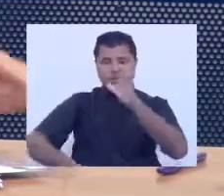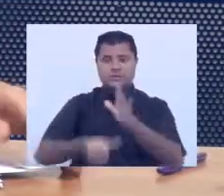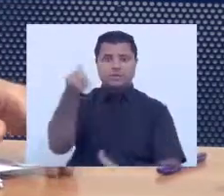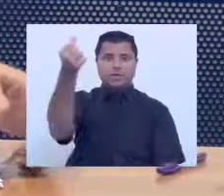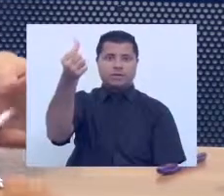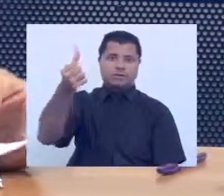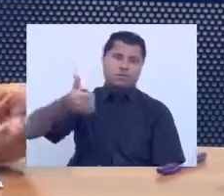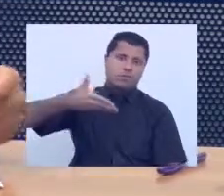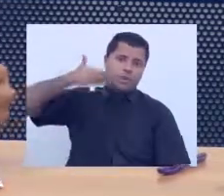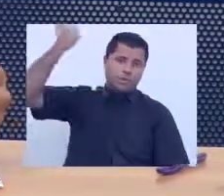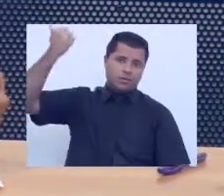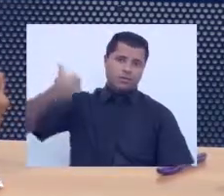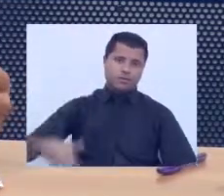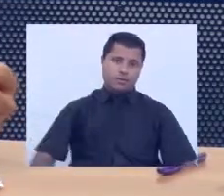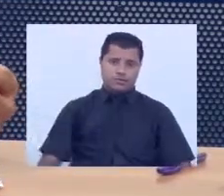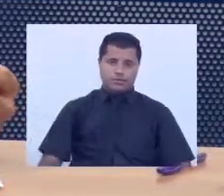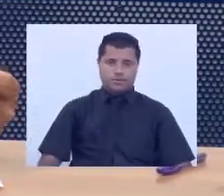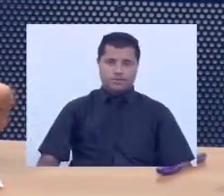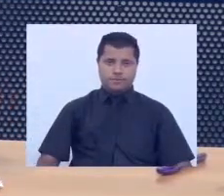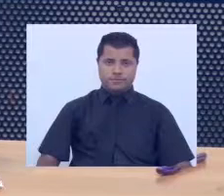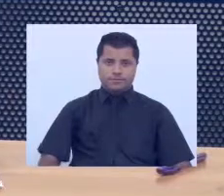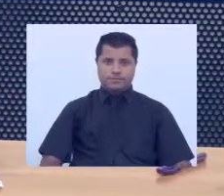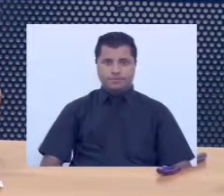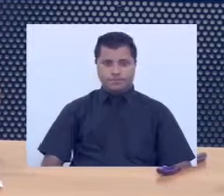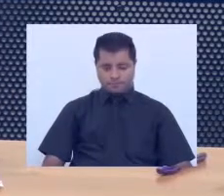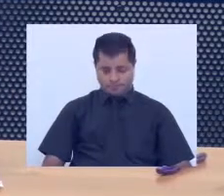Trazendo isso para a questão